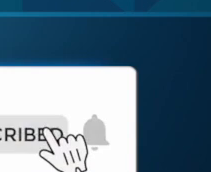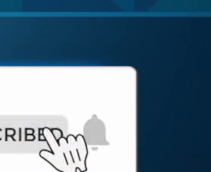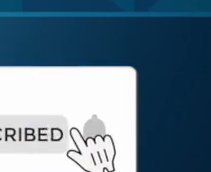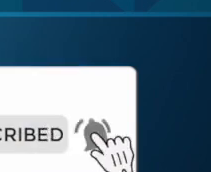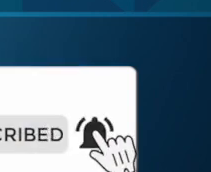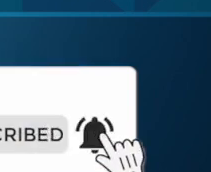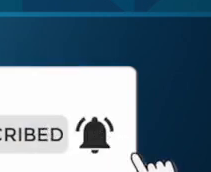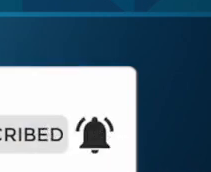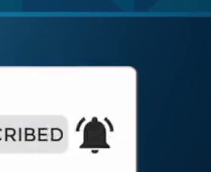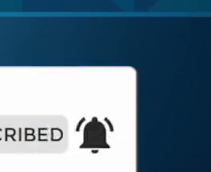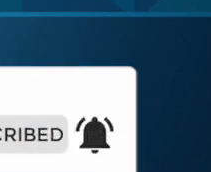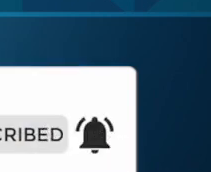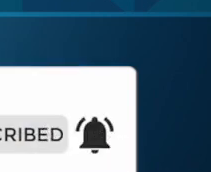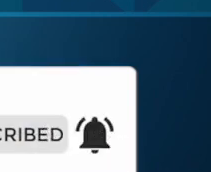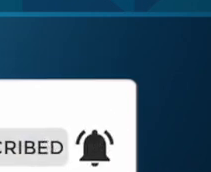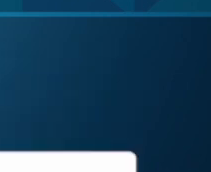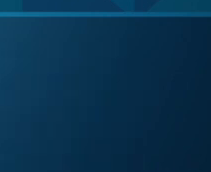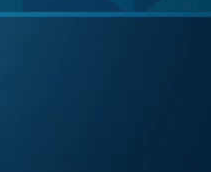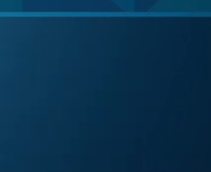RTTL, hanehang botão